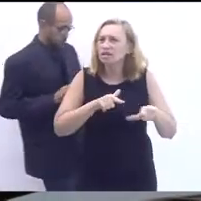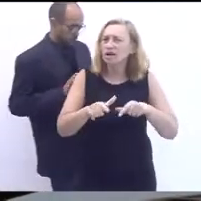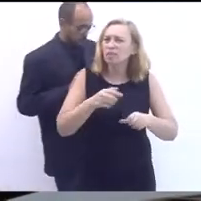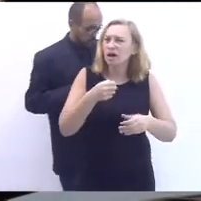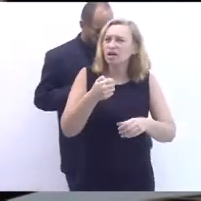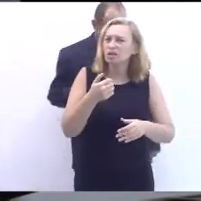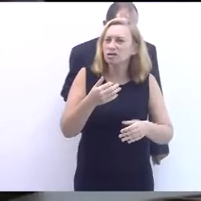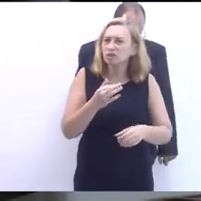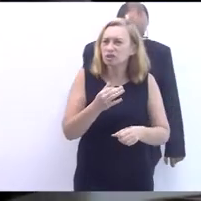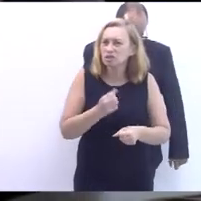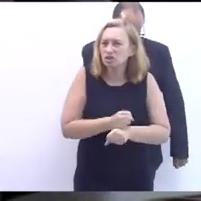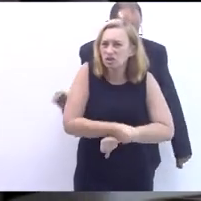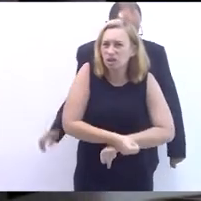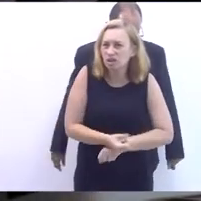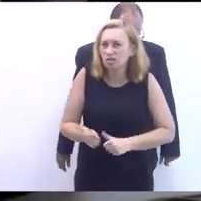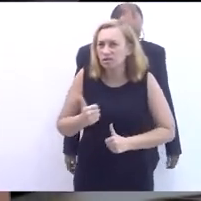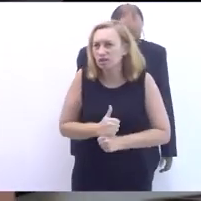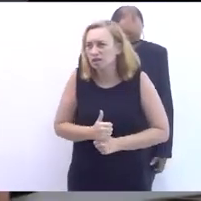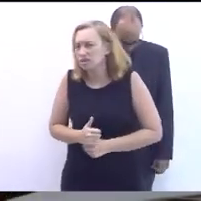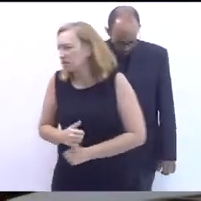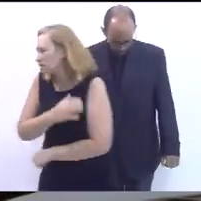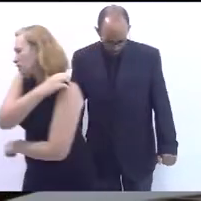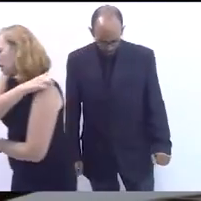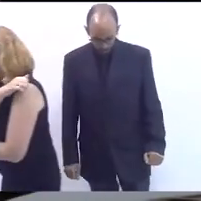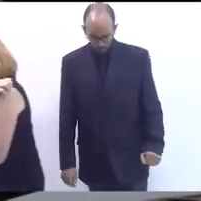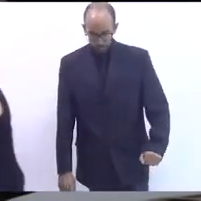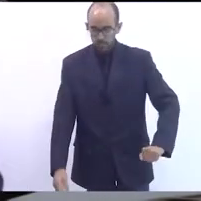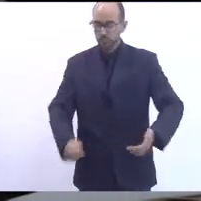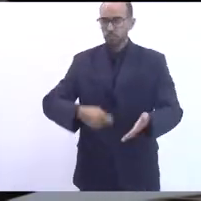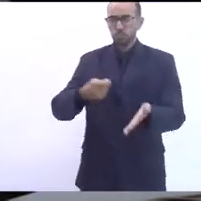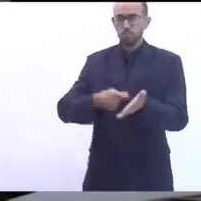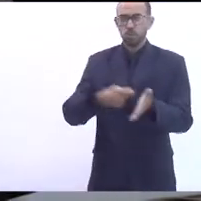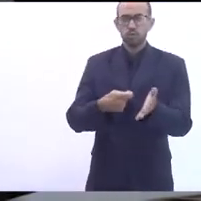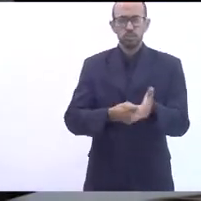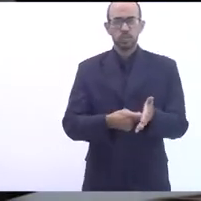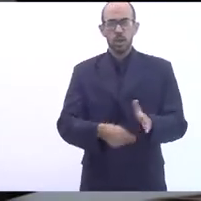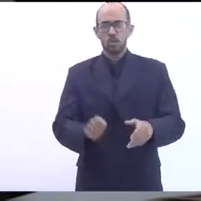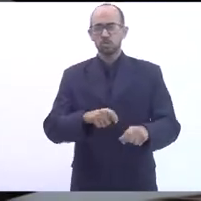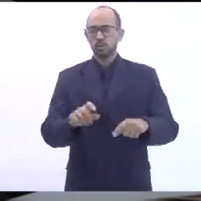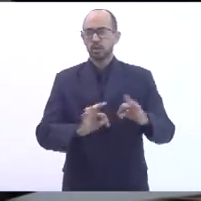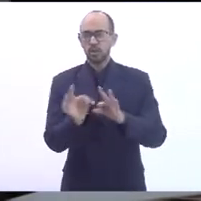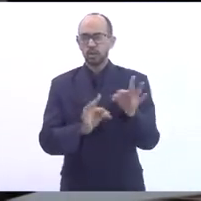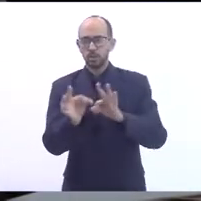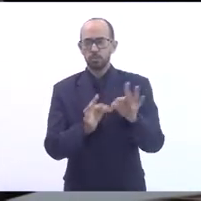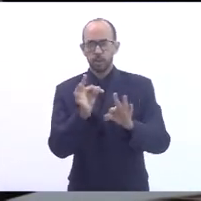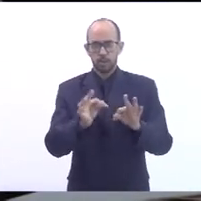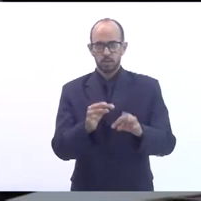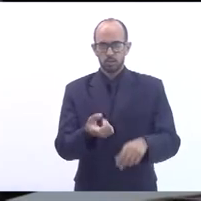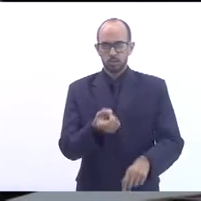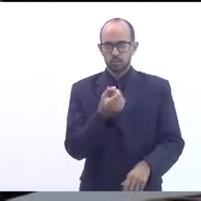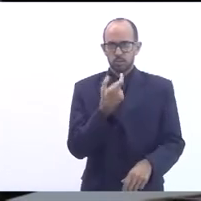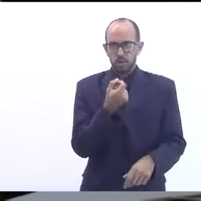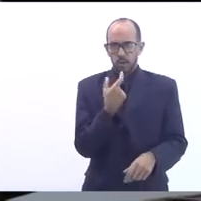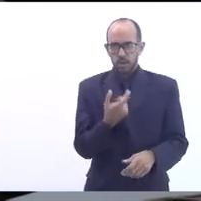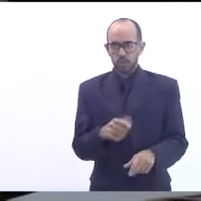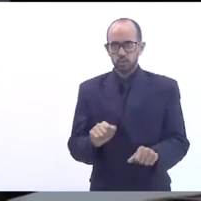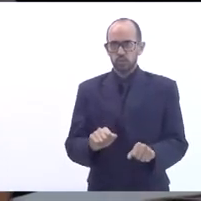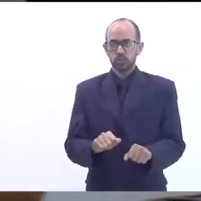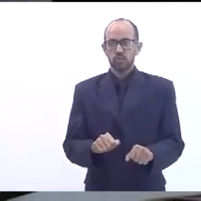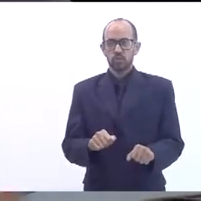forçado a imposição de projeção eu tipo não Simone não